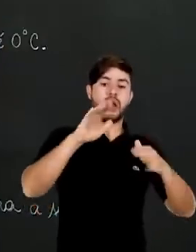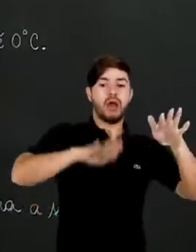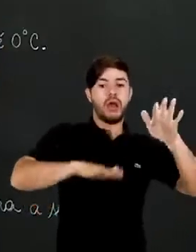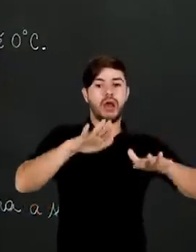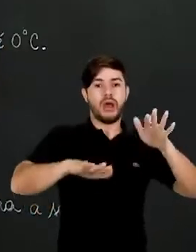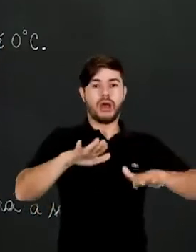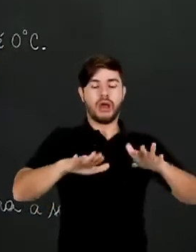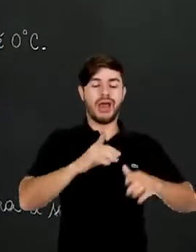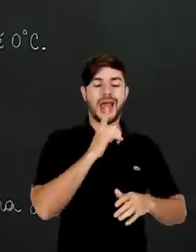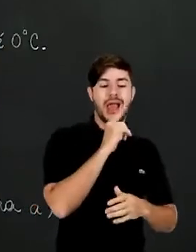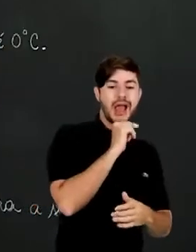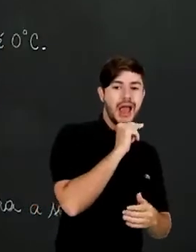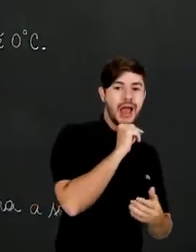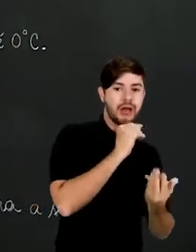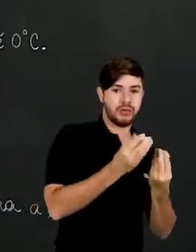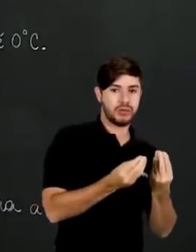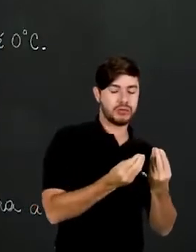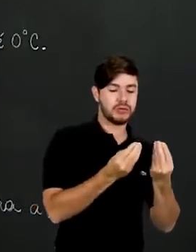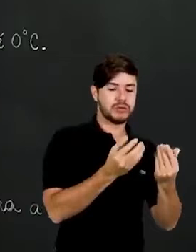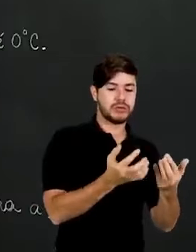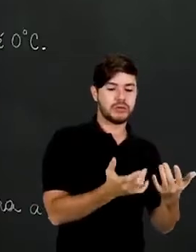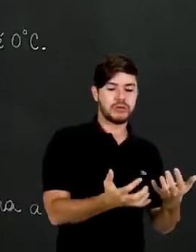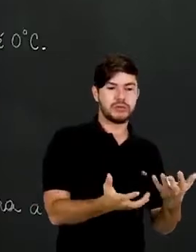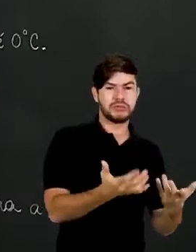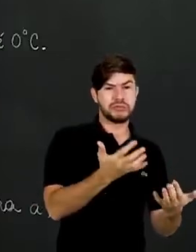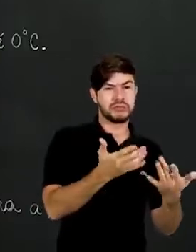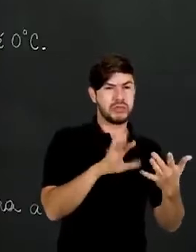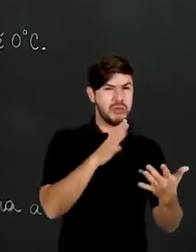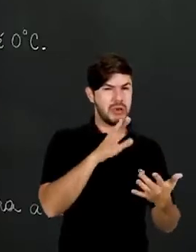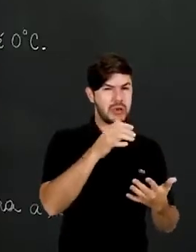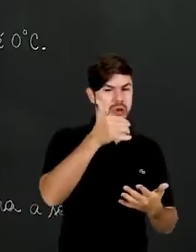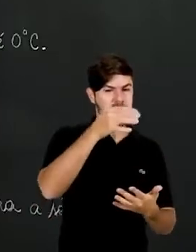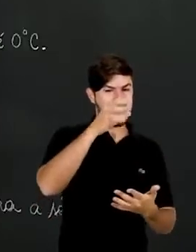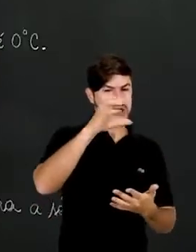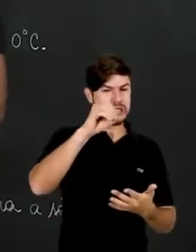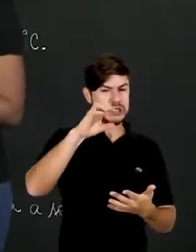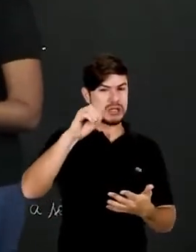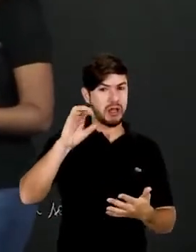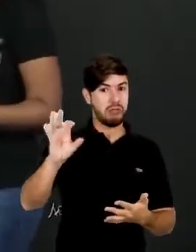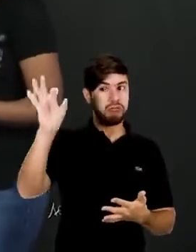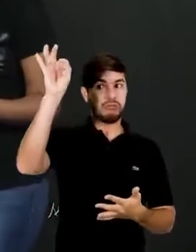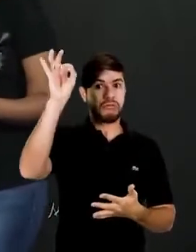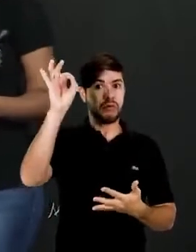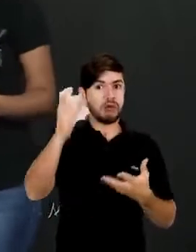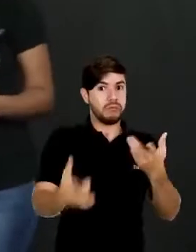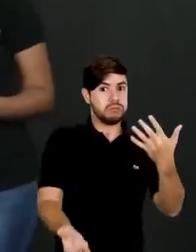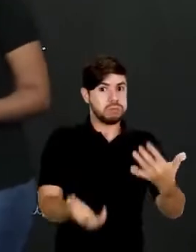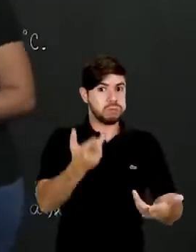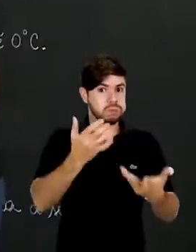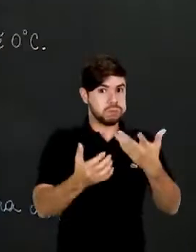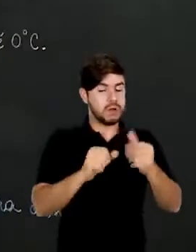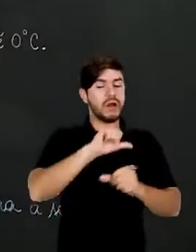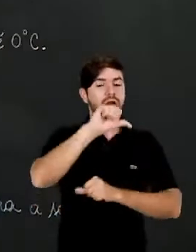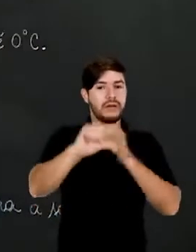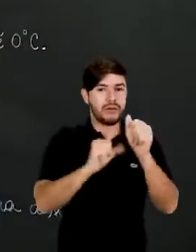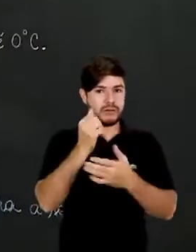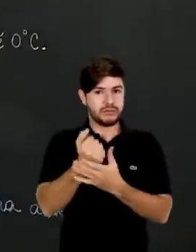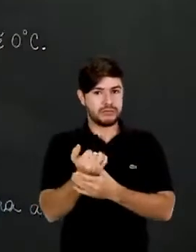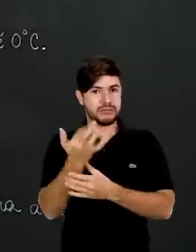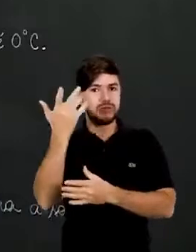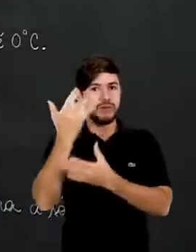exemplo, na água, quando chega ali 100 graus, 100 e pouquinho, é a hora que ela está indo do líquido para o gasoso. E